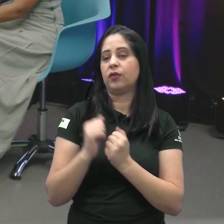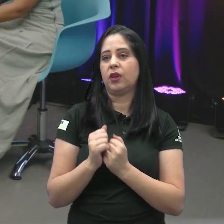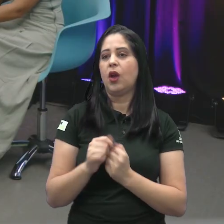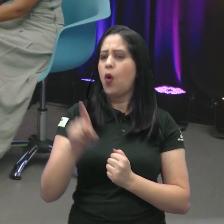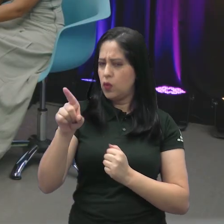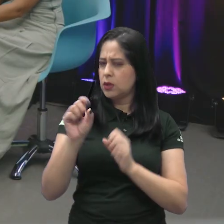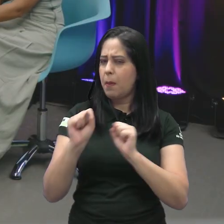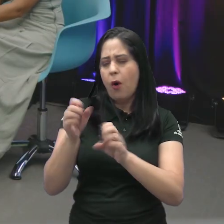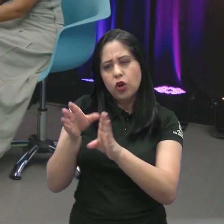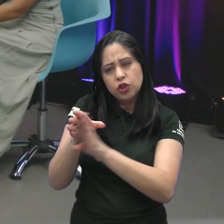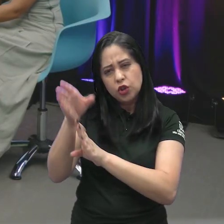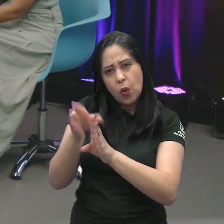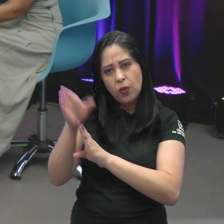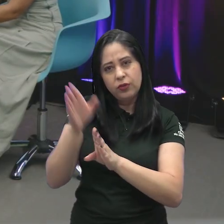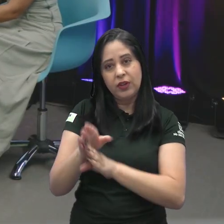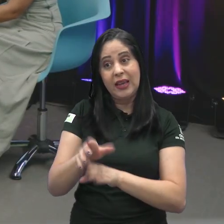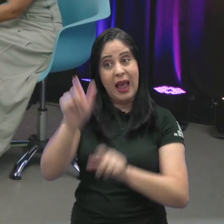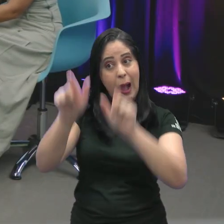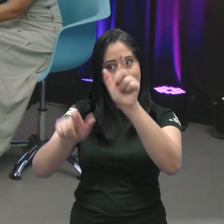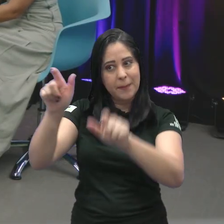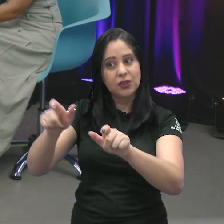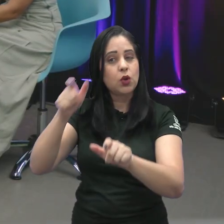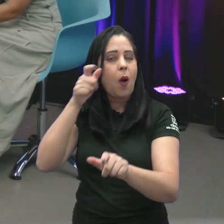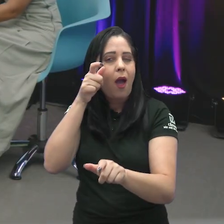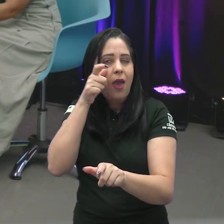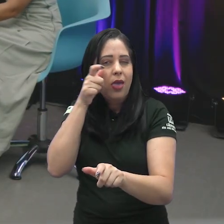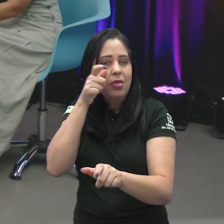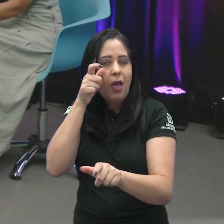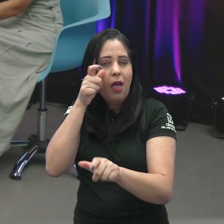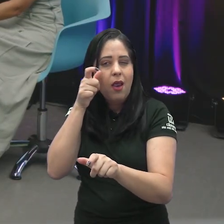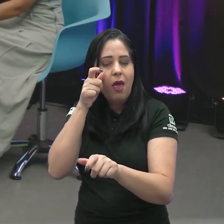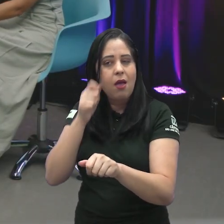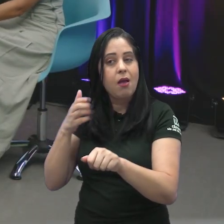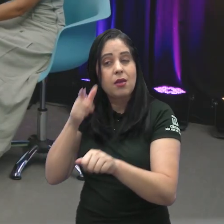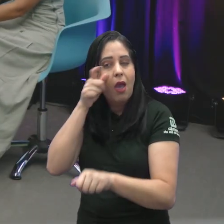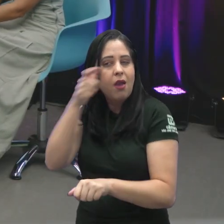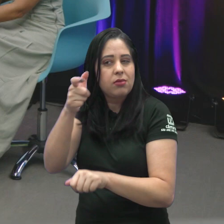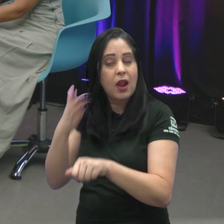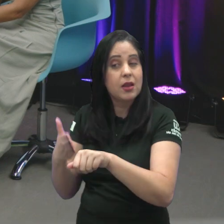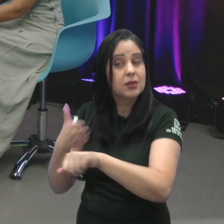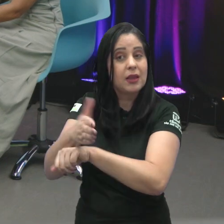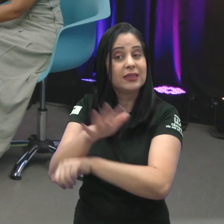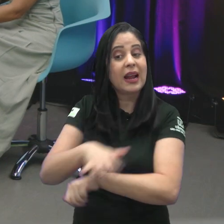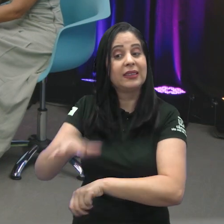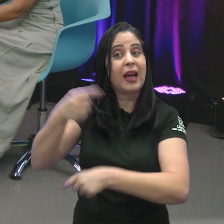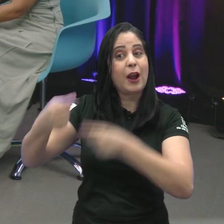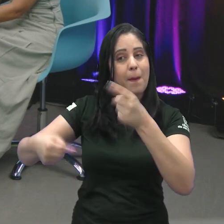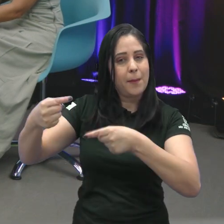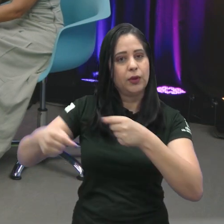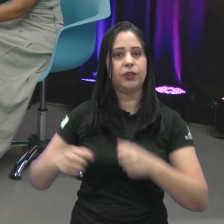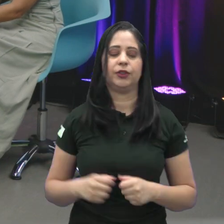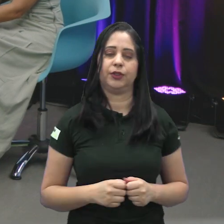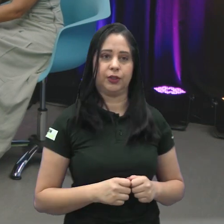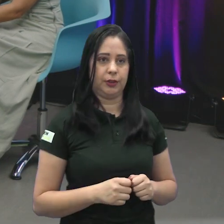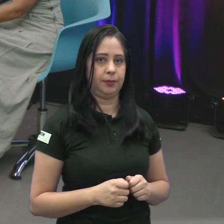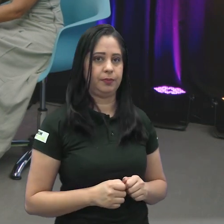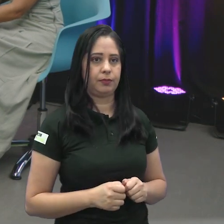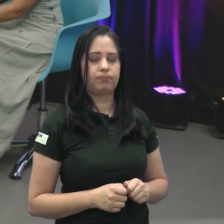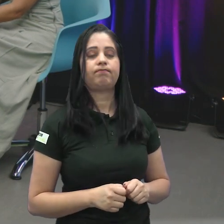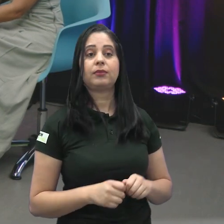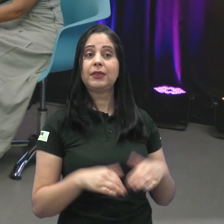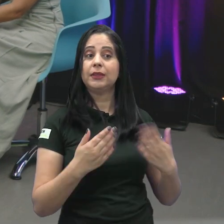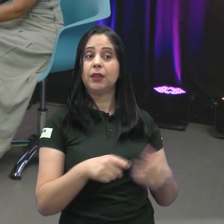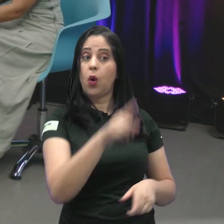né? Deixa um recadinho para os jovens que têm interesse de entrar na política, né? Bom, primeiramente, que